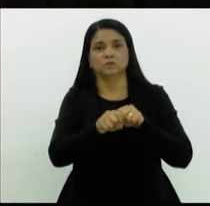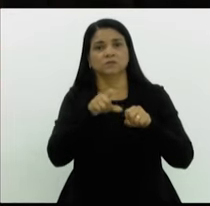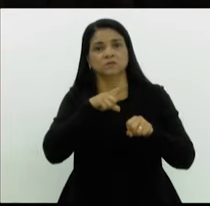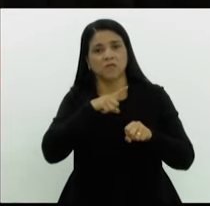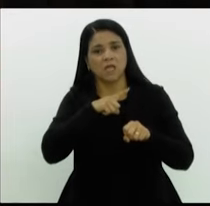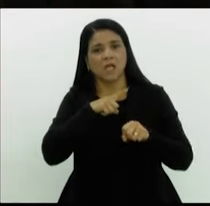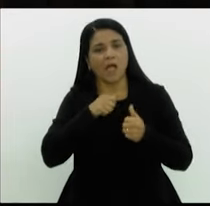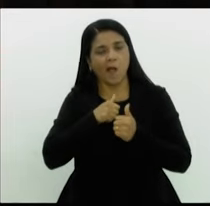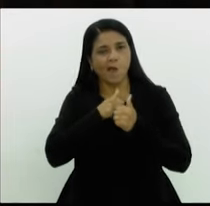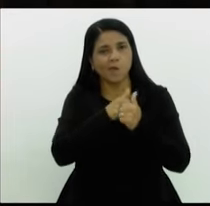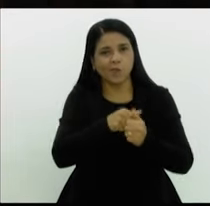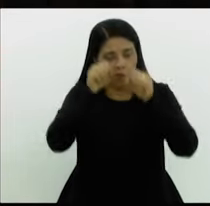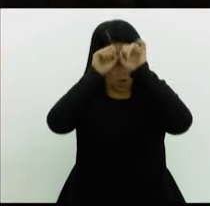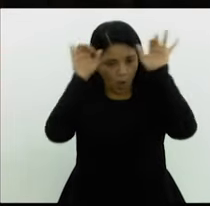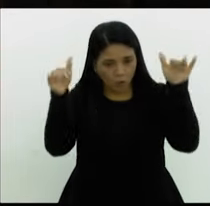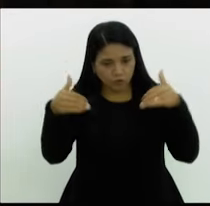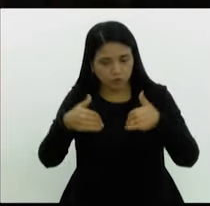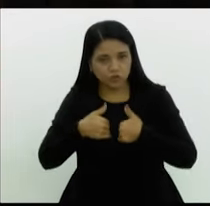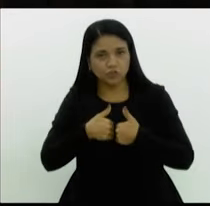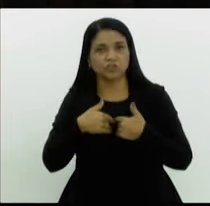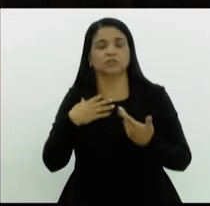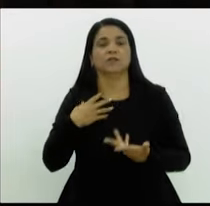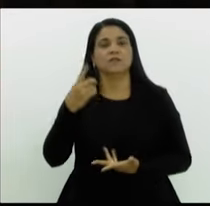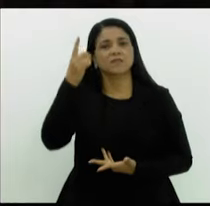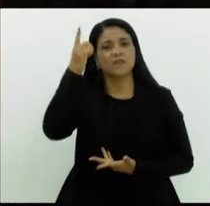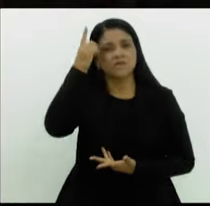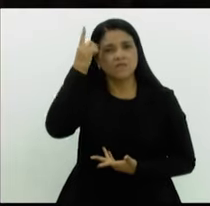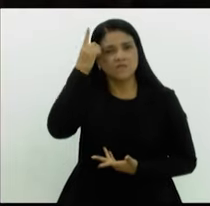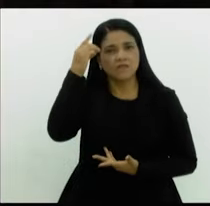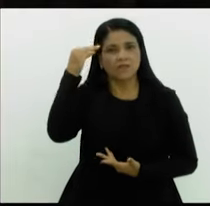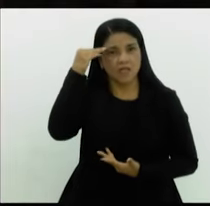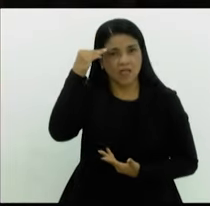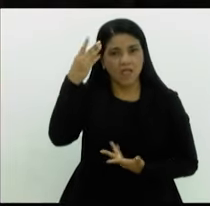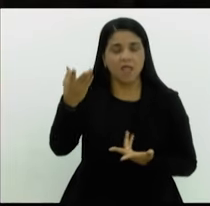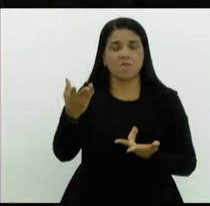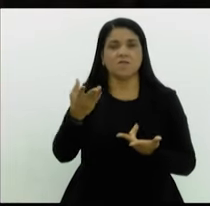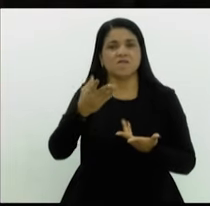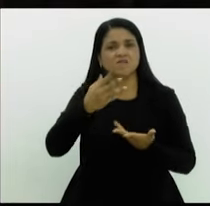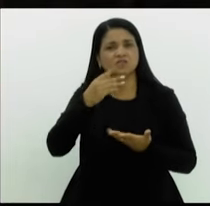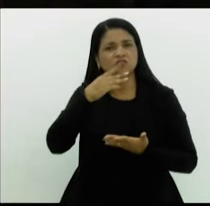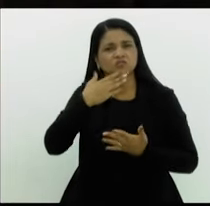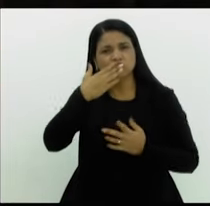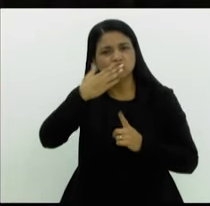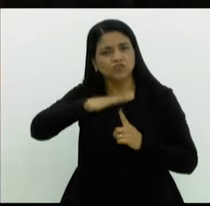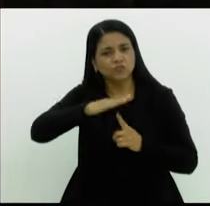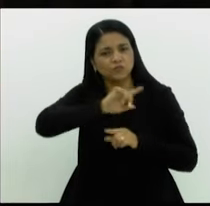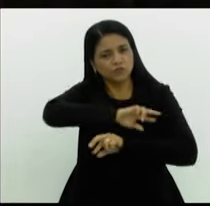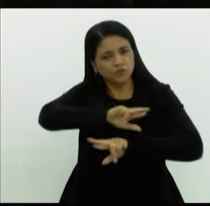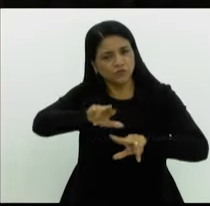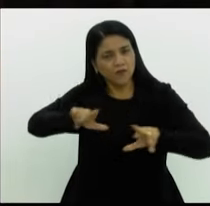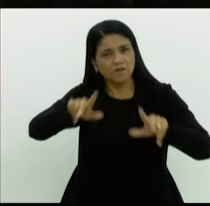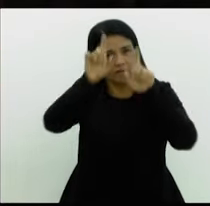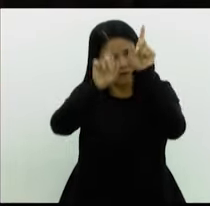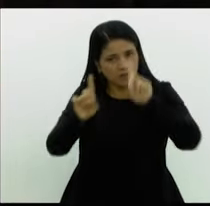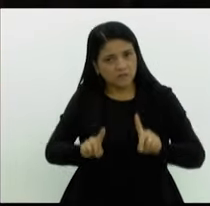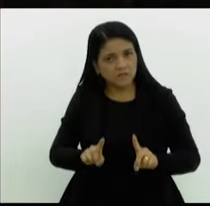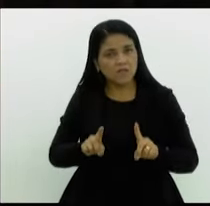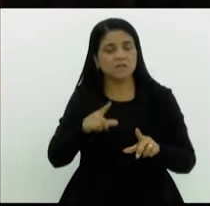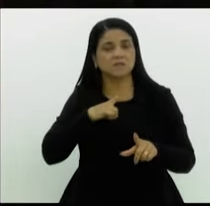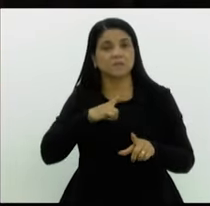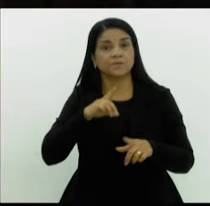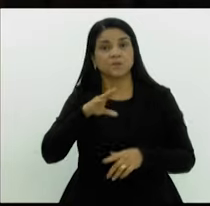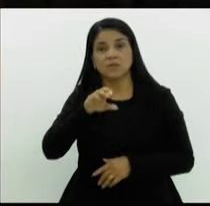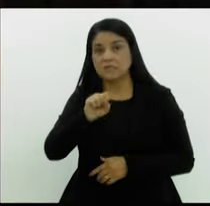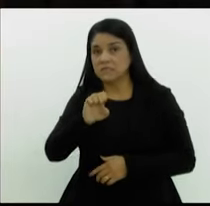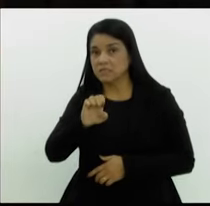aluno autista, o aluno com deficiência intelectual, o aluno com diferentes tipos de deficiência. A SEDUC, na verdade, o